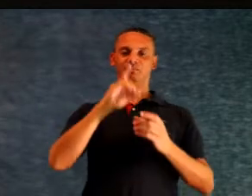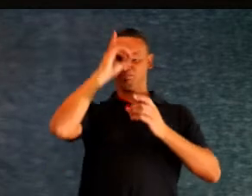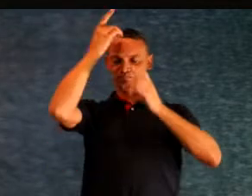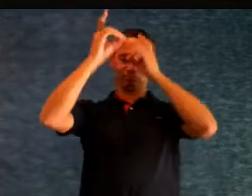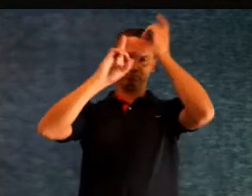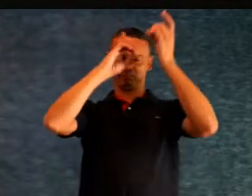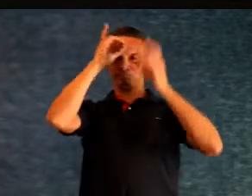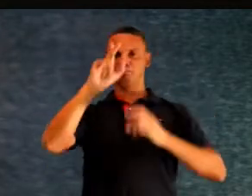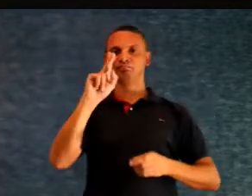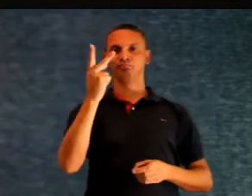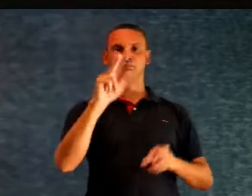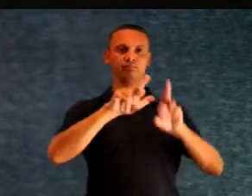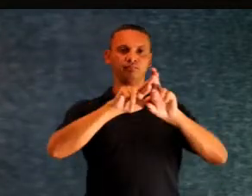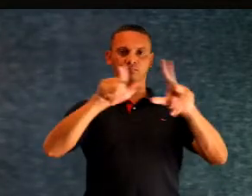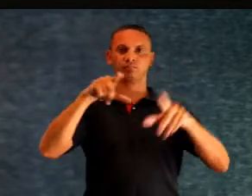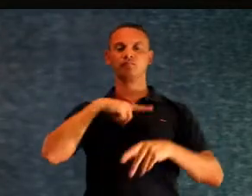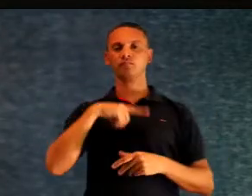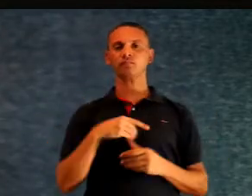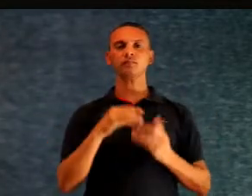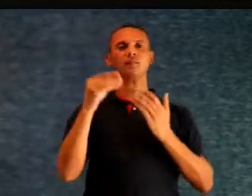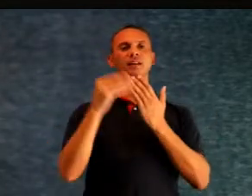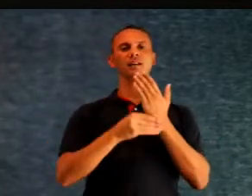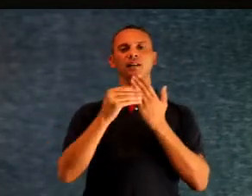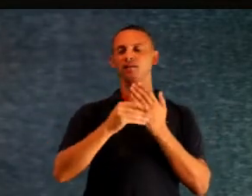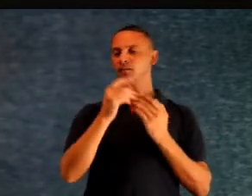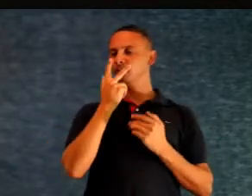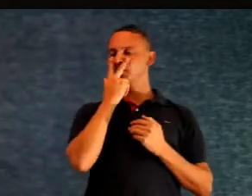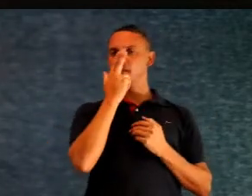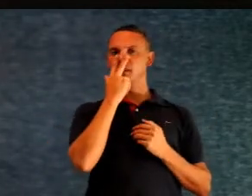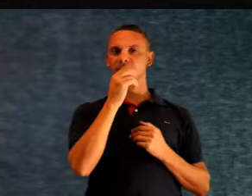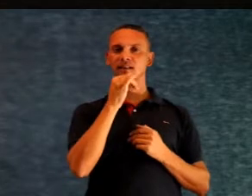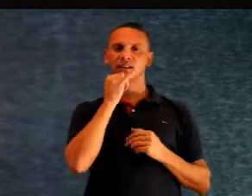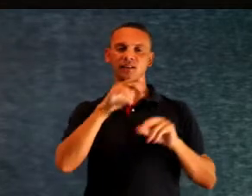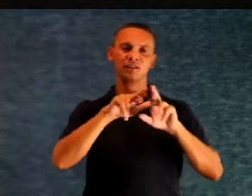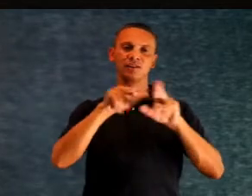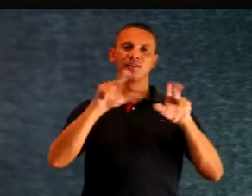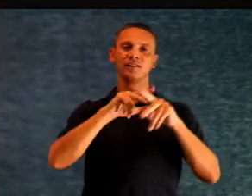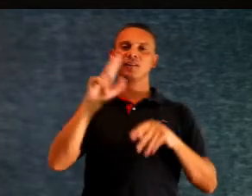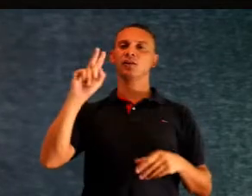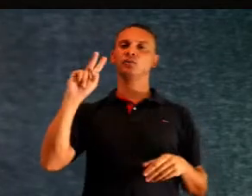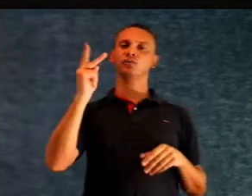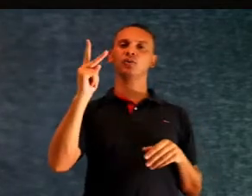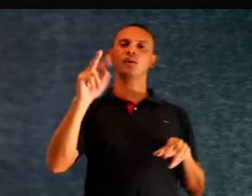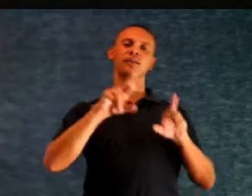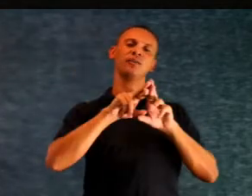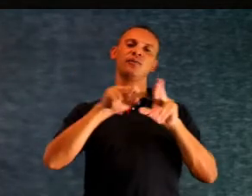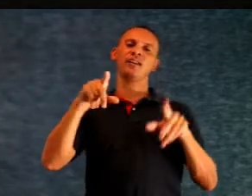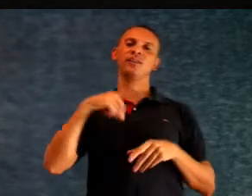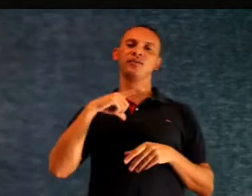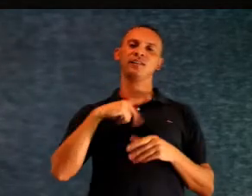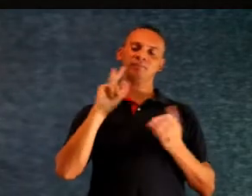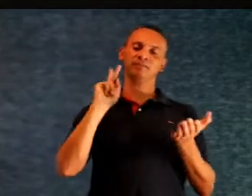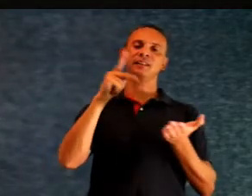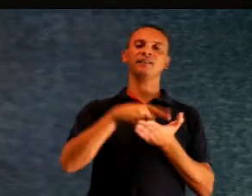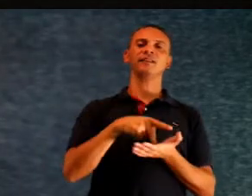leitores crianças e jovens, né? Depois vieram as de Monteiro Lobato, as